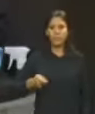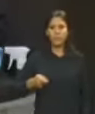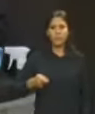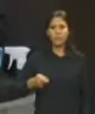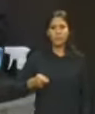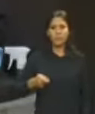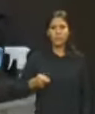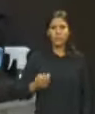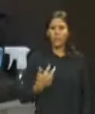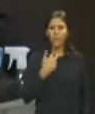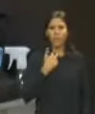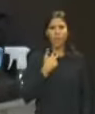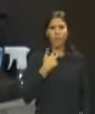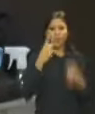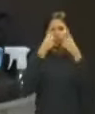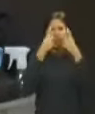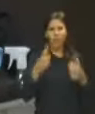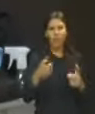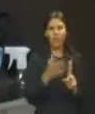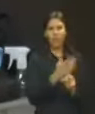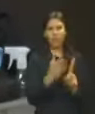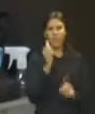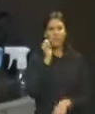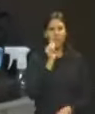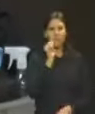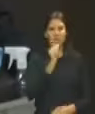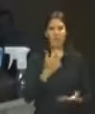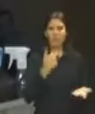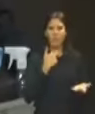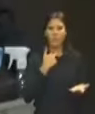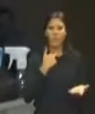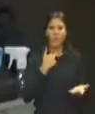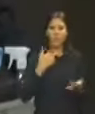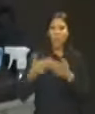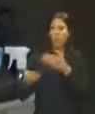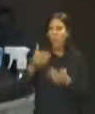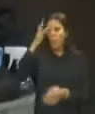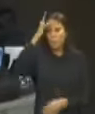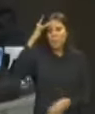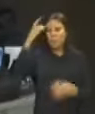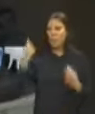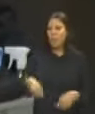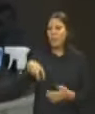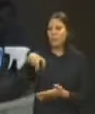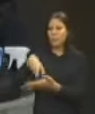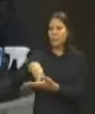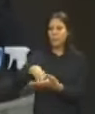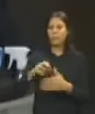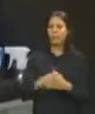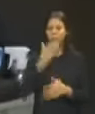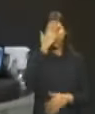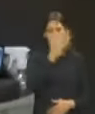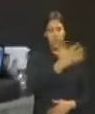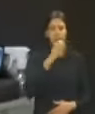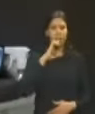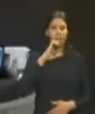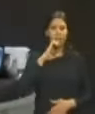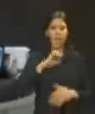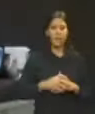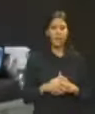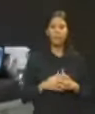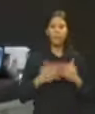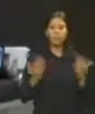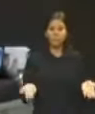violência é um direito das mulheres, é um direito de todos, mas especialmente das mulheres, senhor presidente. Muito grato, deputada Érica. Mas, senhor